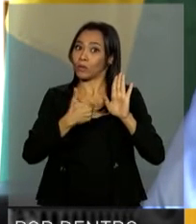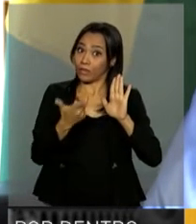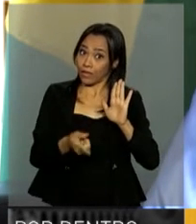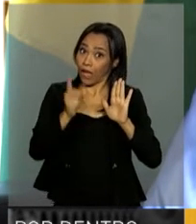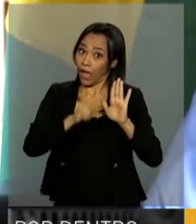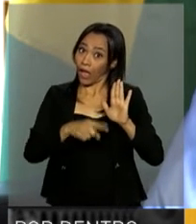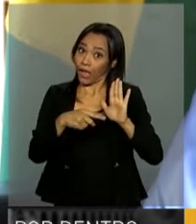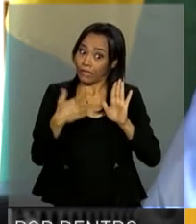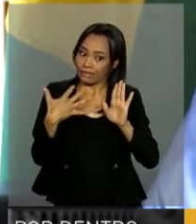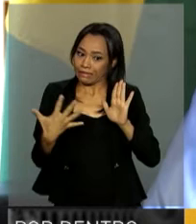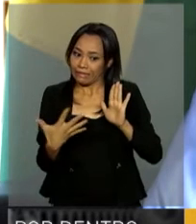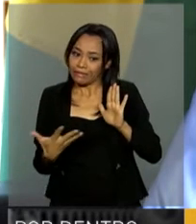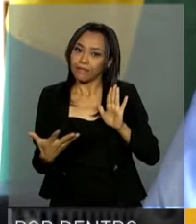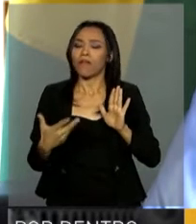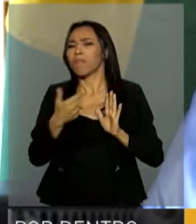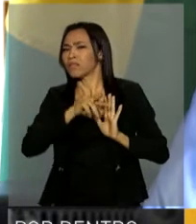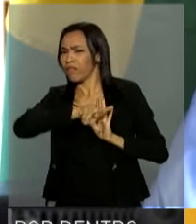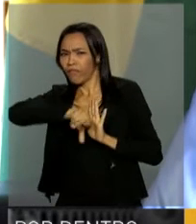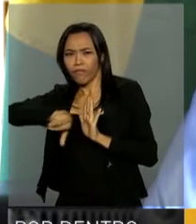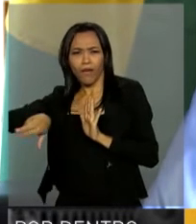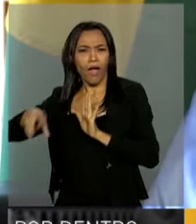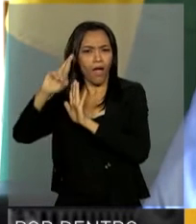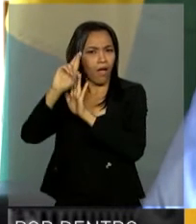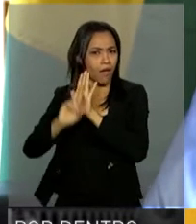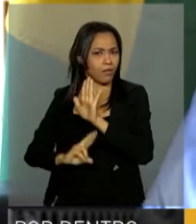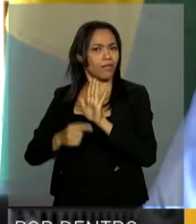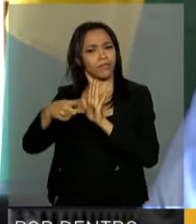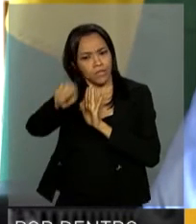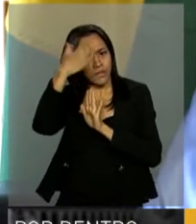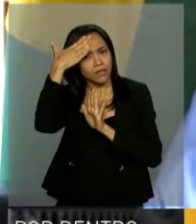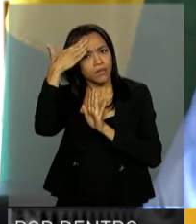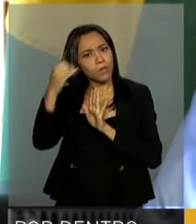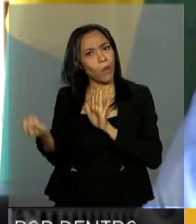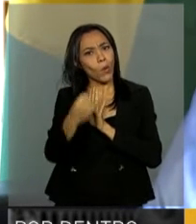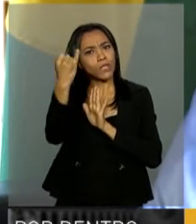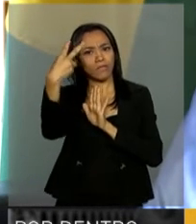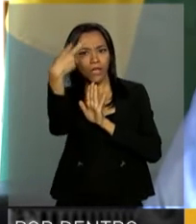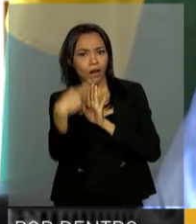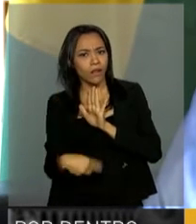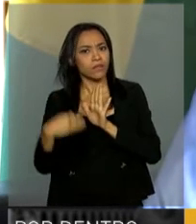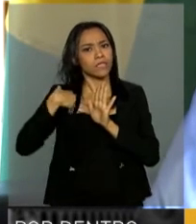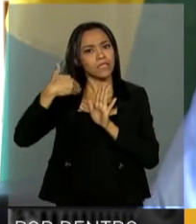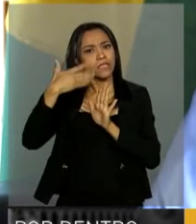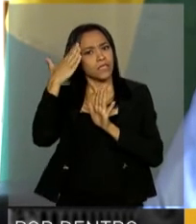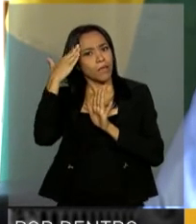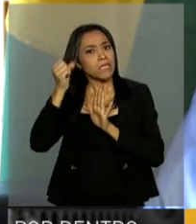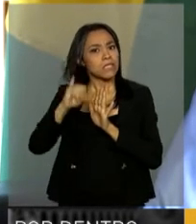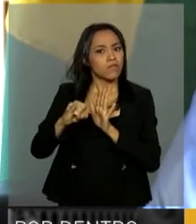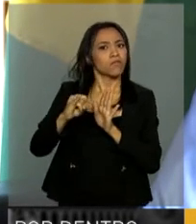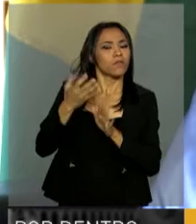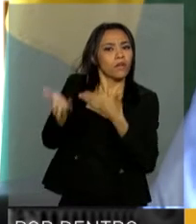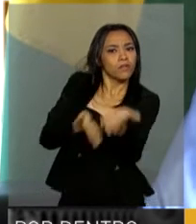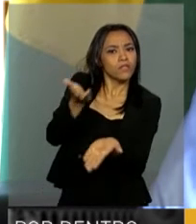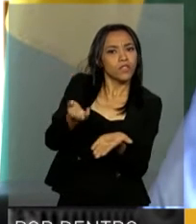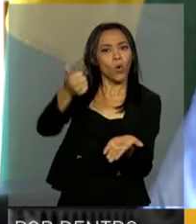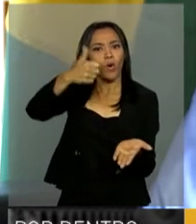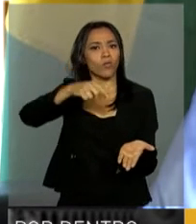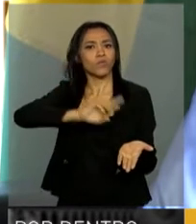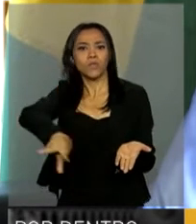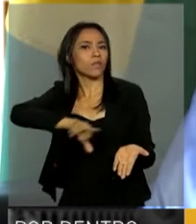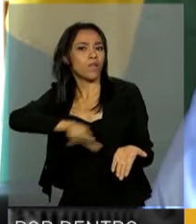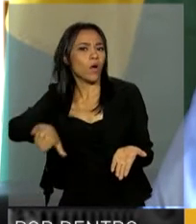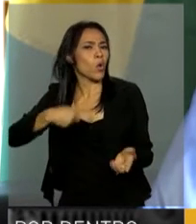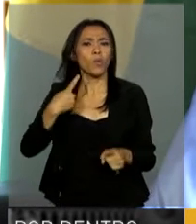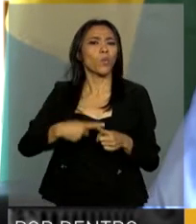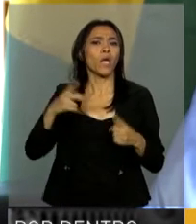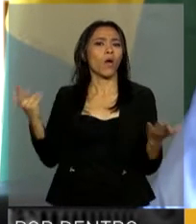autoridade pública, mas vários também são bastante importantes para vocês se darem conta de que o serviço não foi prestado e por que não foi